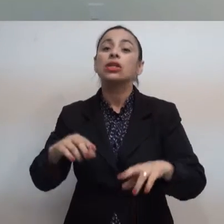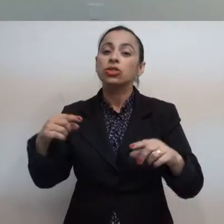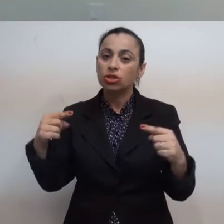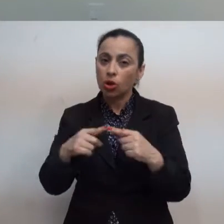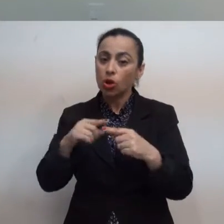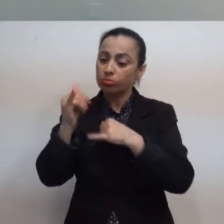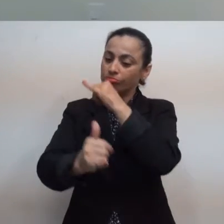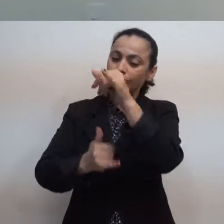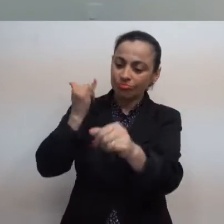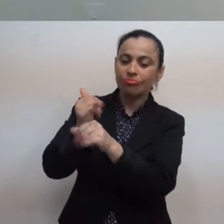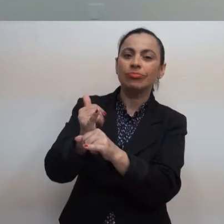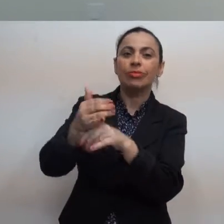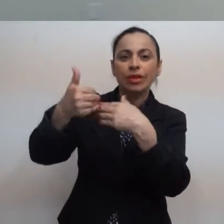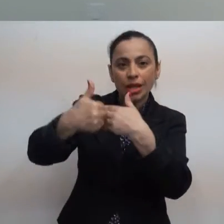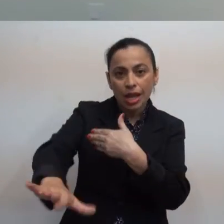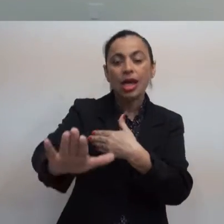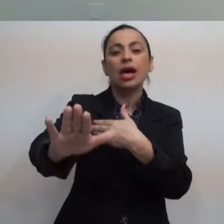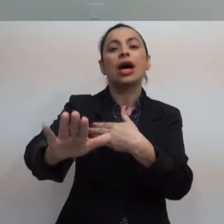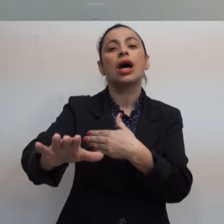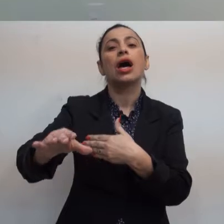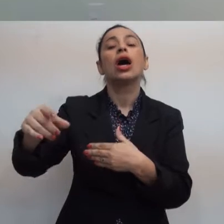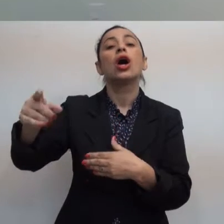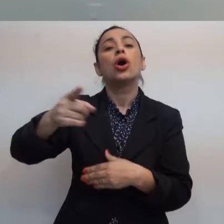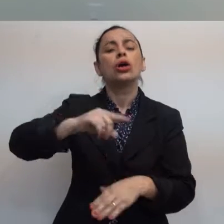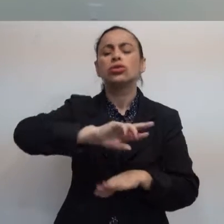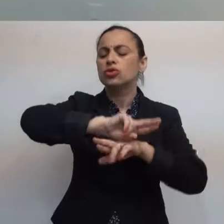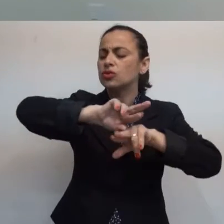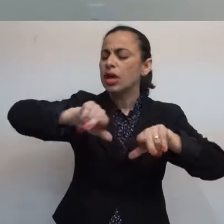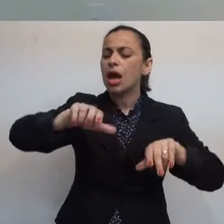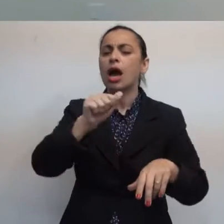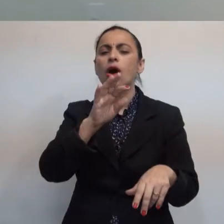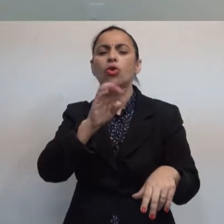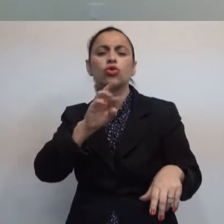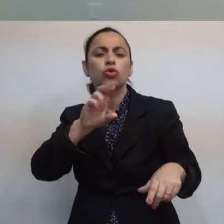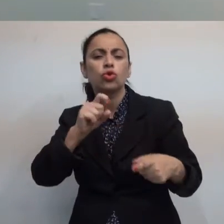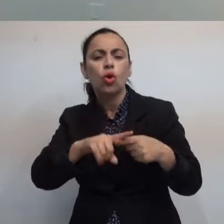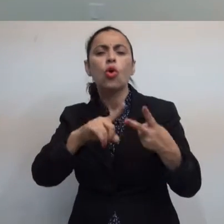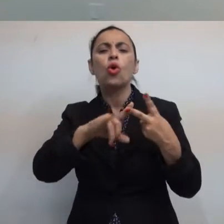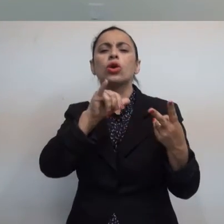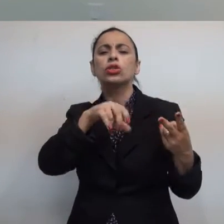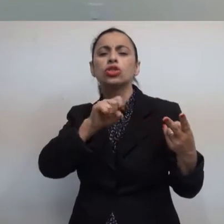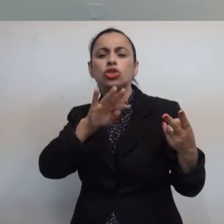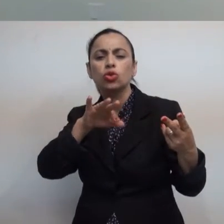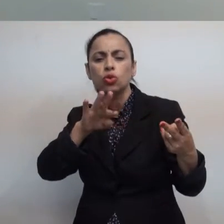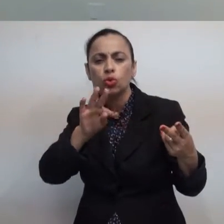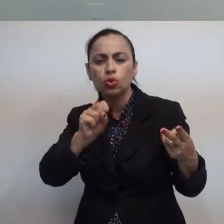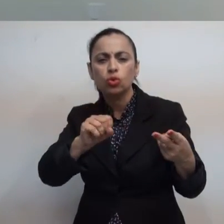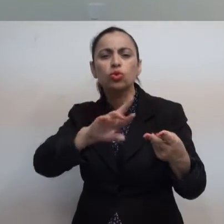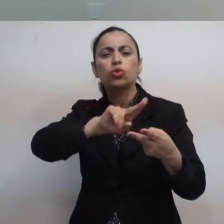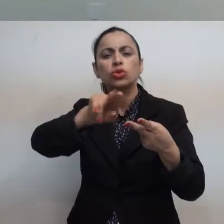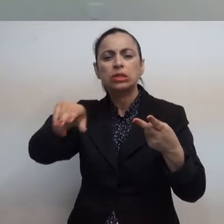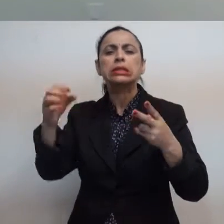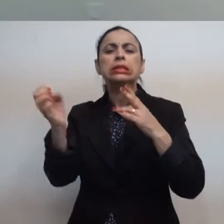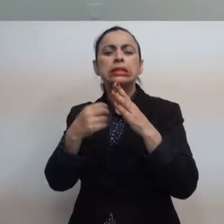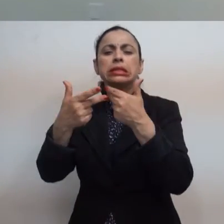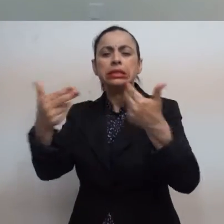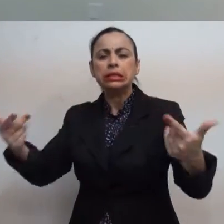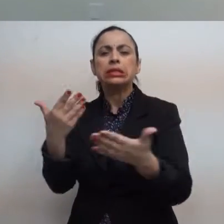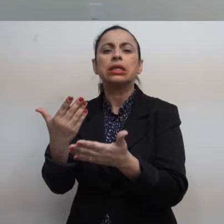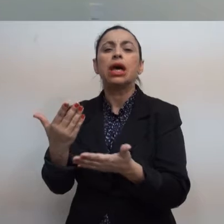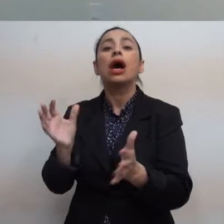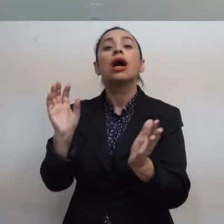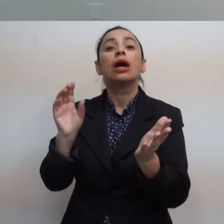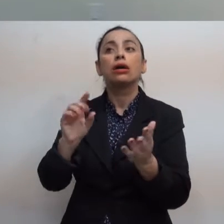certo? E foi a partir da internet que muitos autores e muitos institutos e